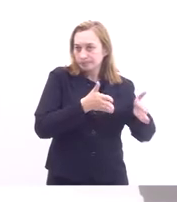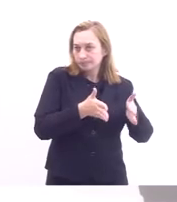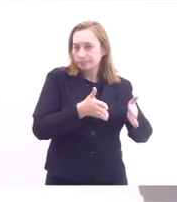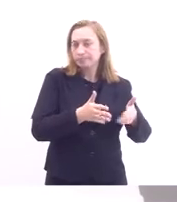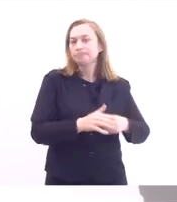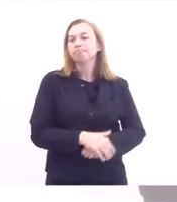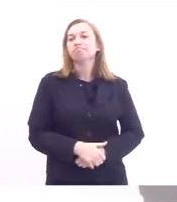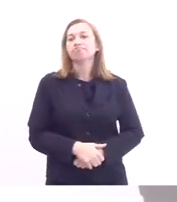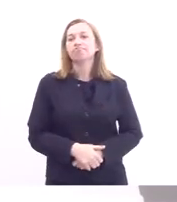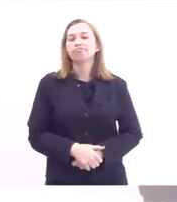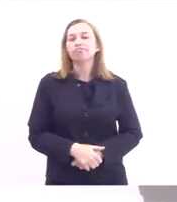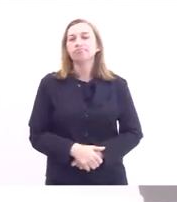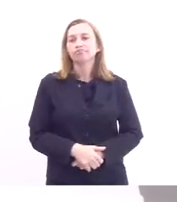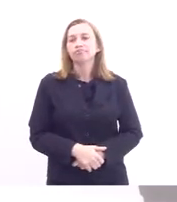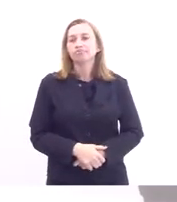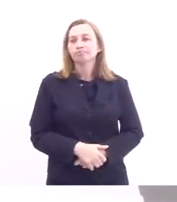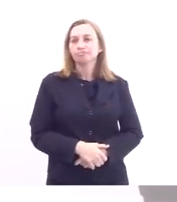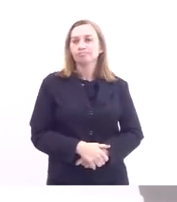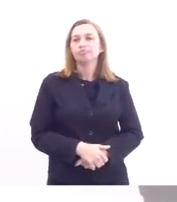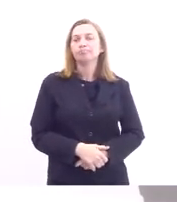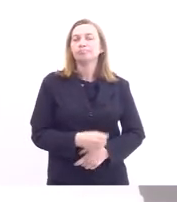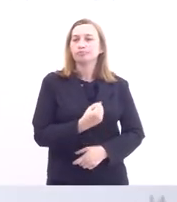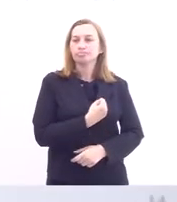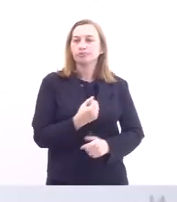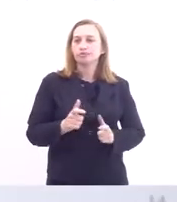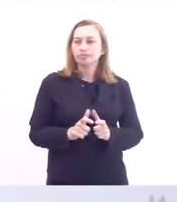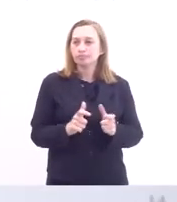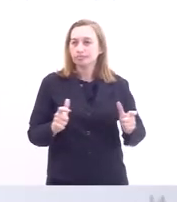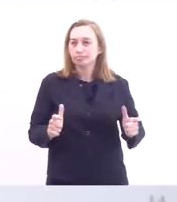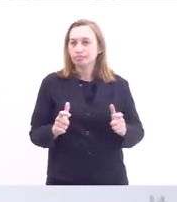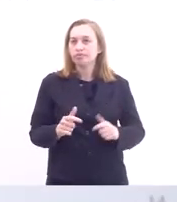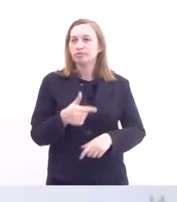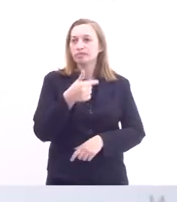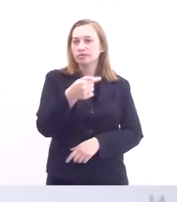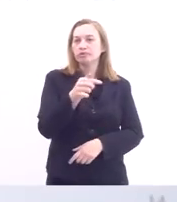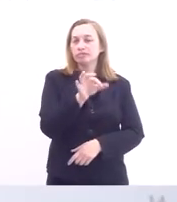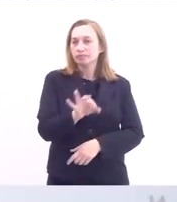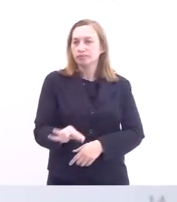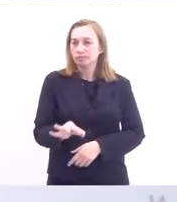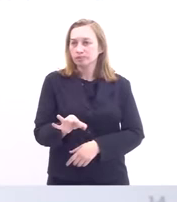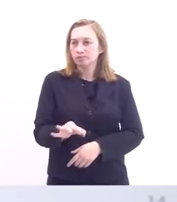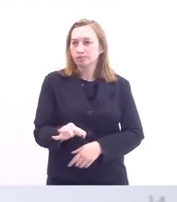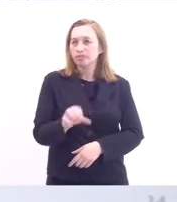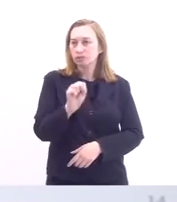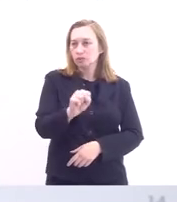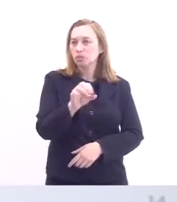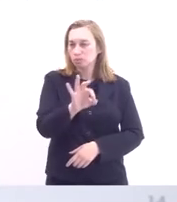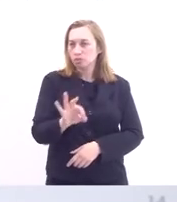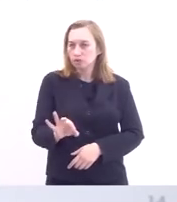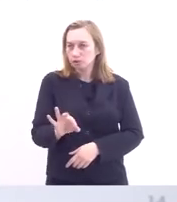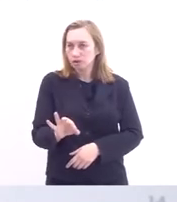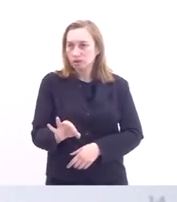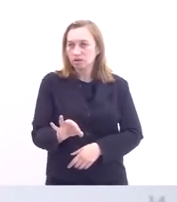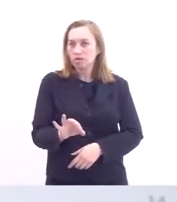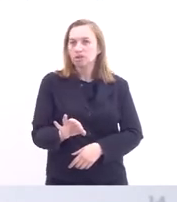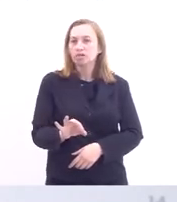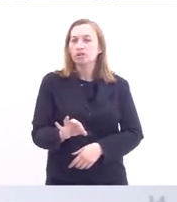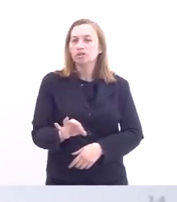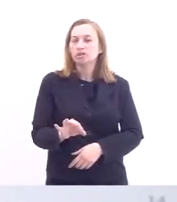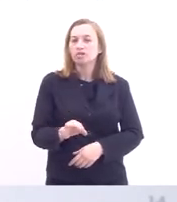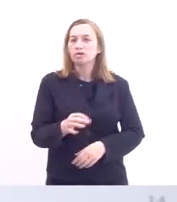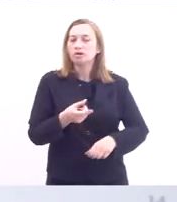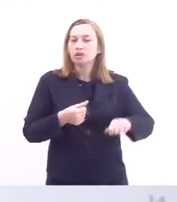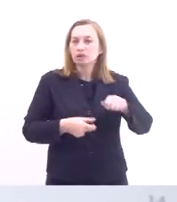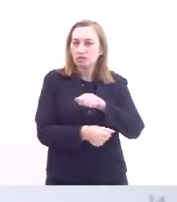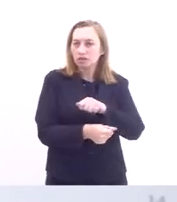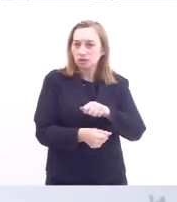gente teve um aumento real de 7%, de aproximadamente 8%, com destaque para os